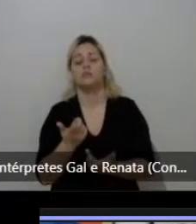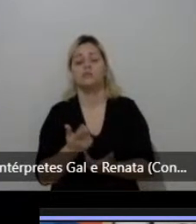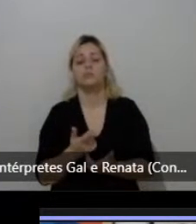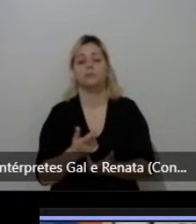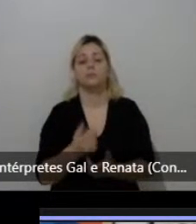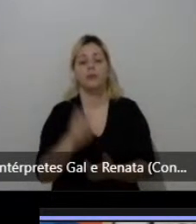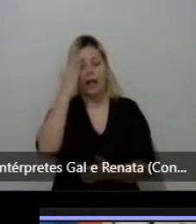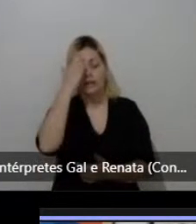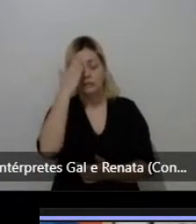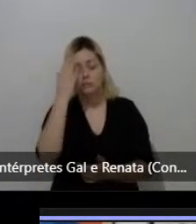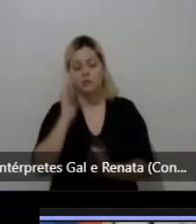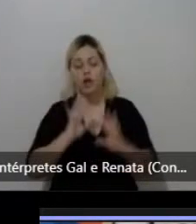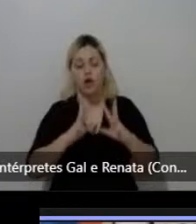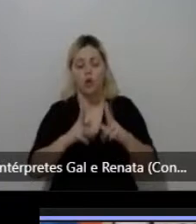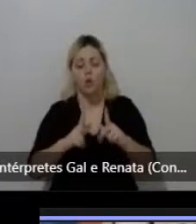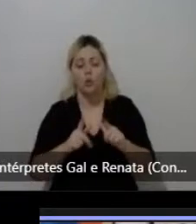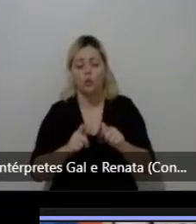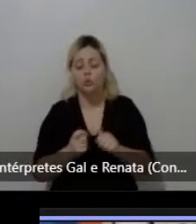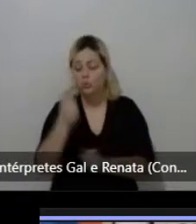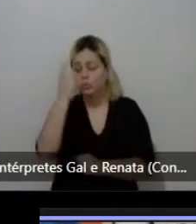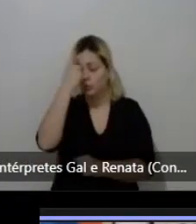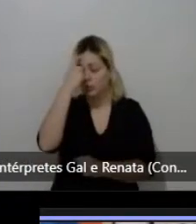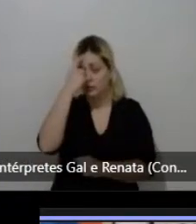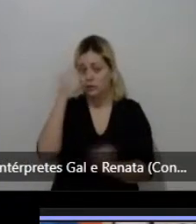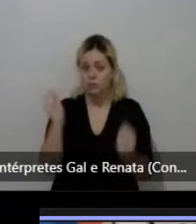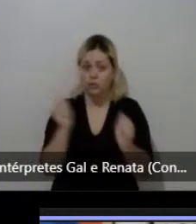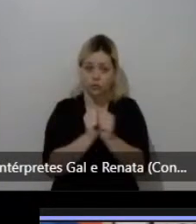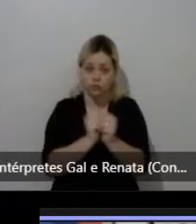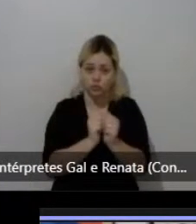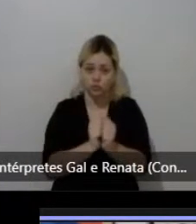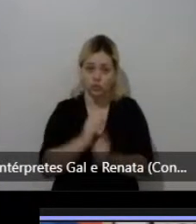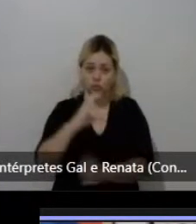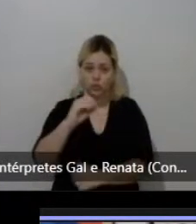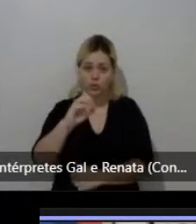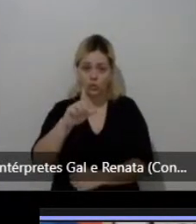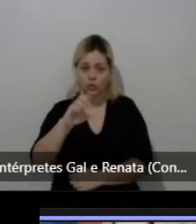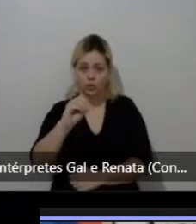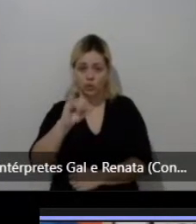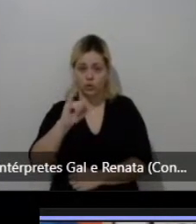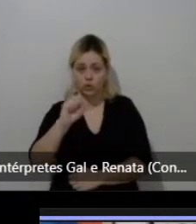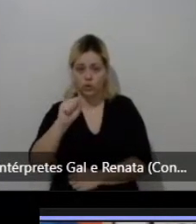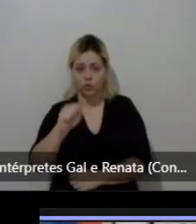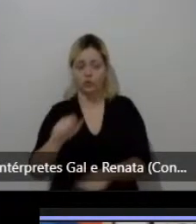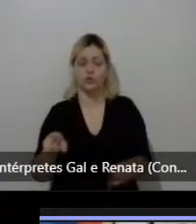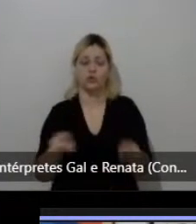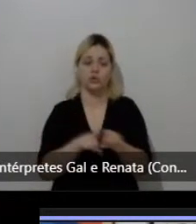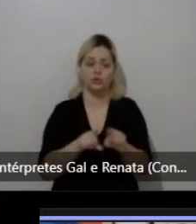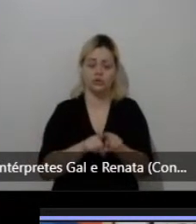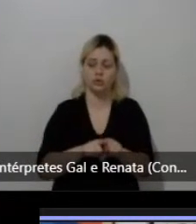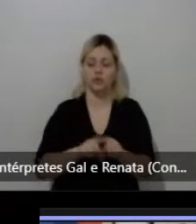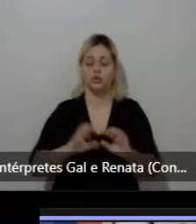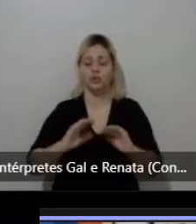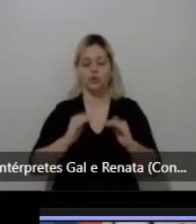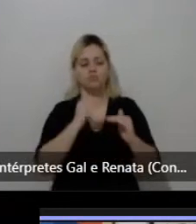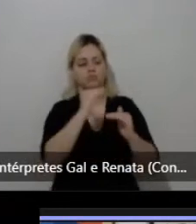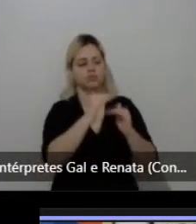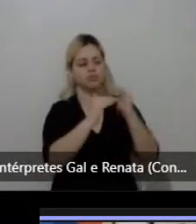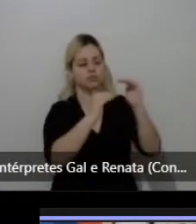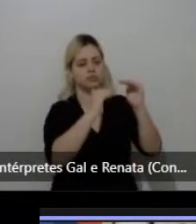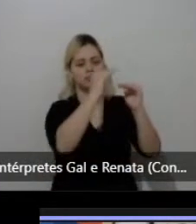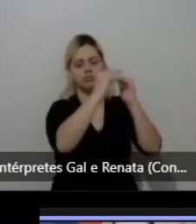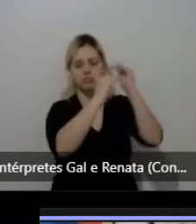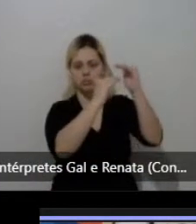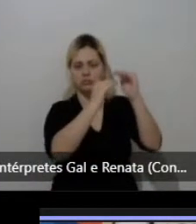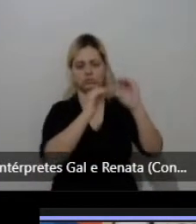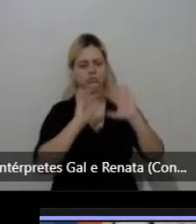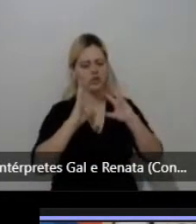as hierarquias de poder colonial. Então, eu estou falando aqui, né, do patriarcado, do colonialismo, de racismo estrutural, estou falando de questões